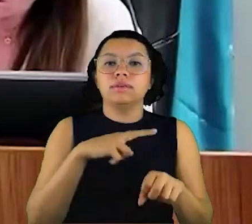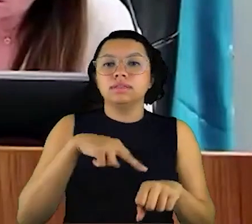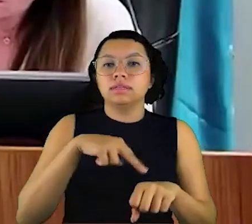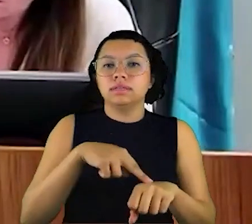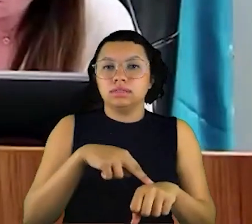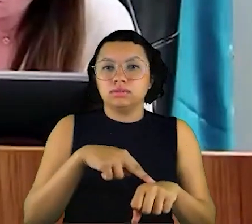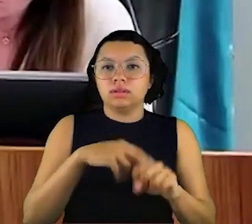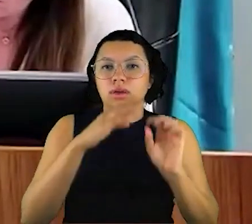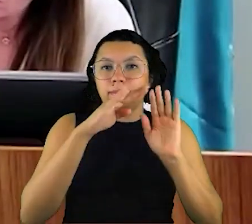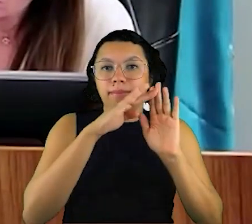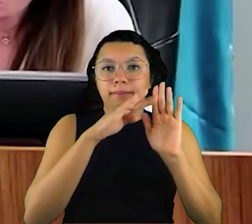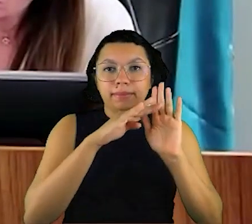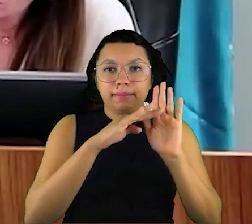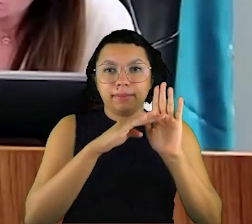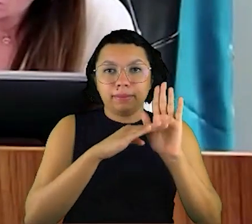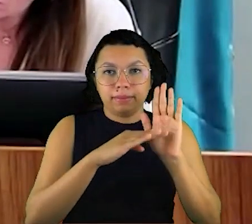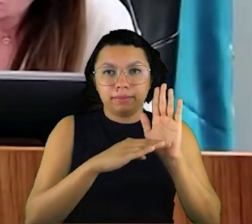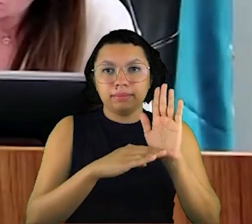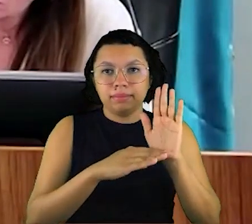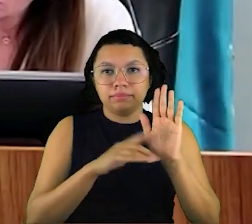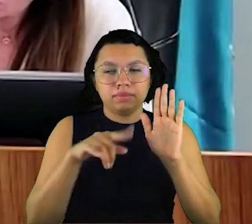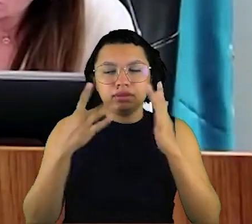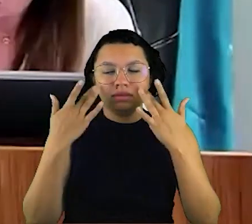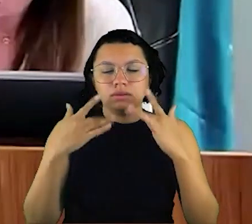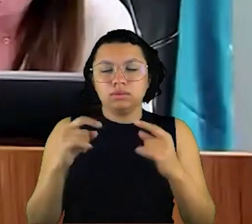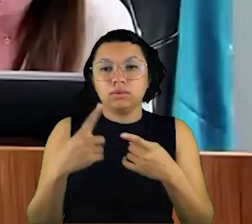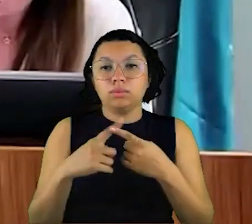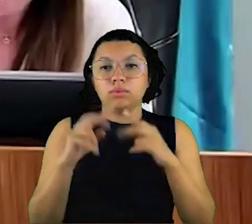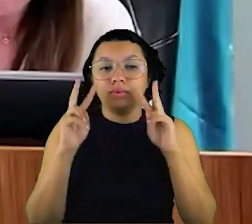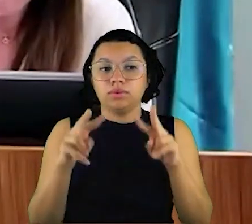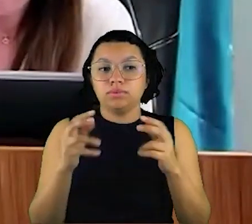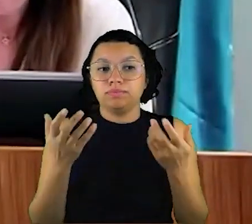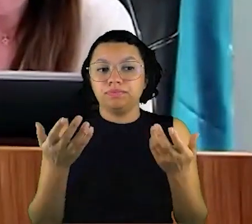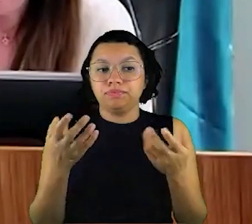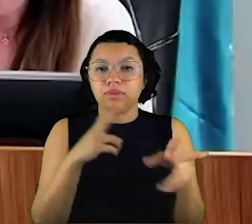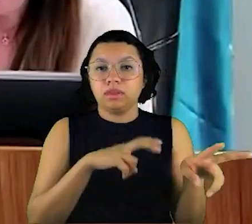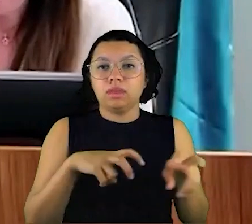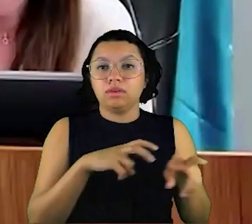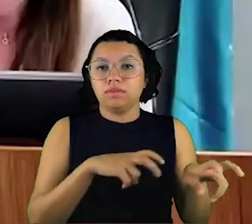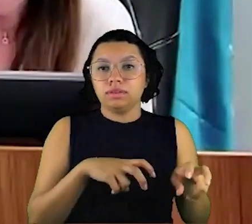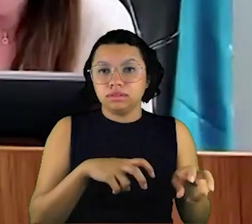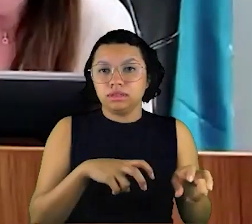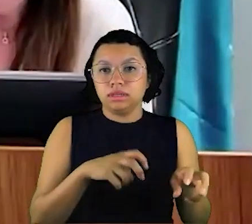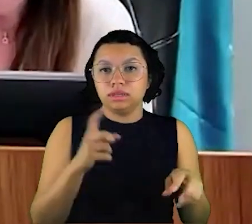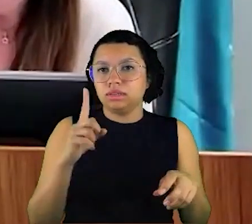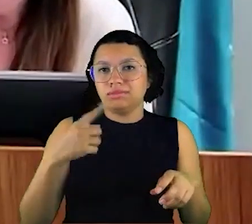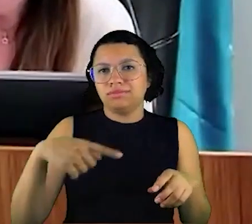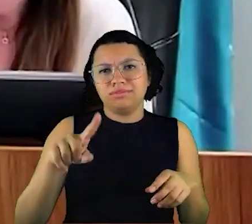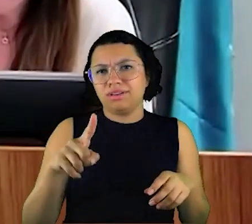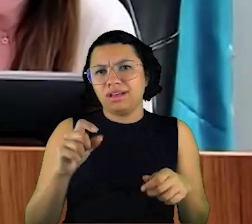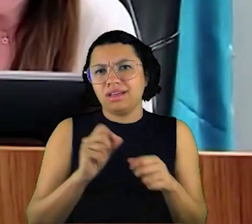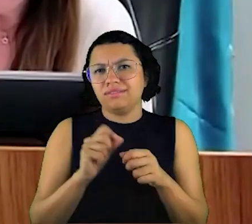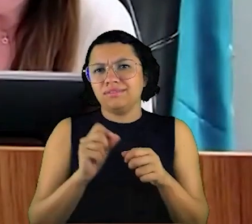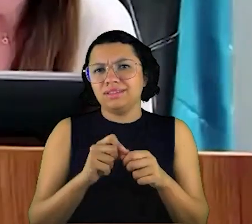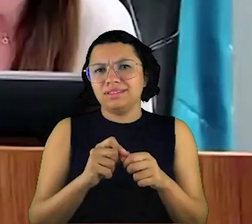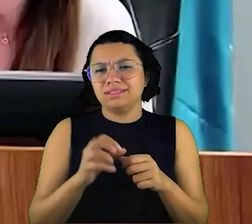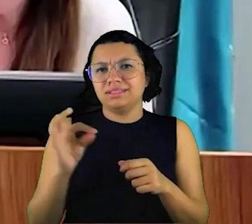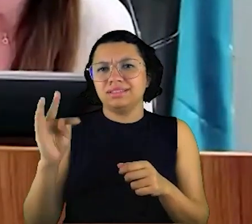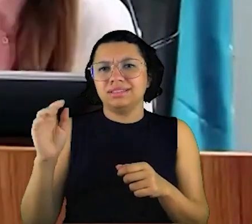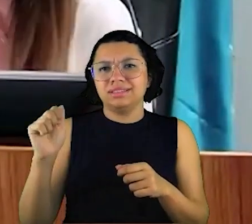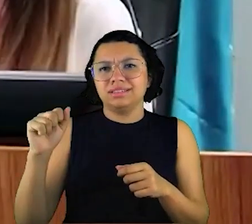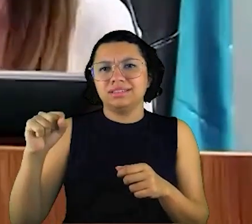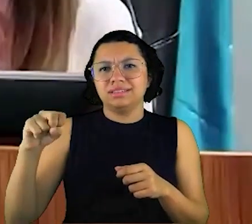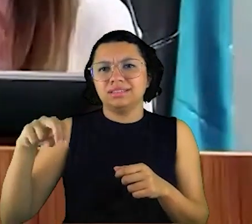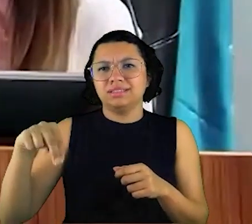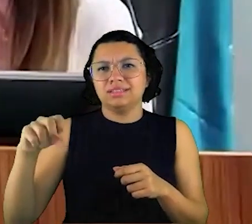eles estão nessa posição. E é natural, porque, vejam, a Fazenda não vai fazer